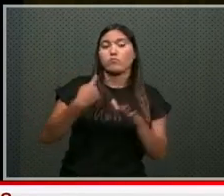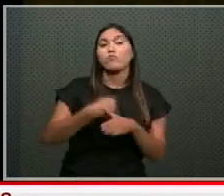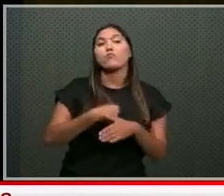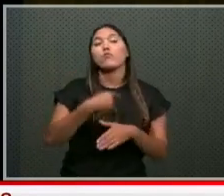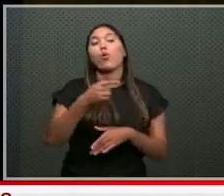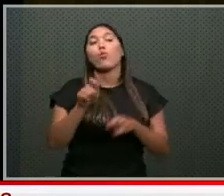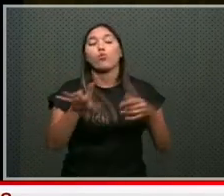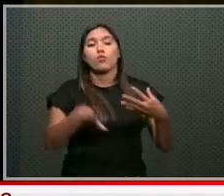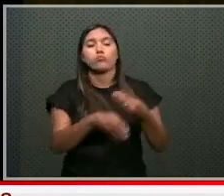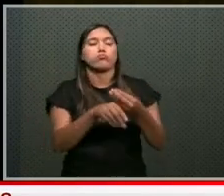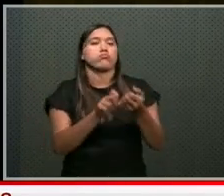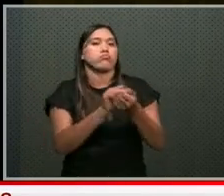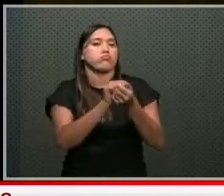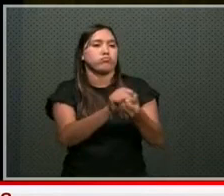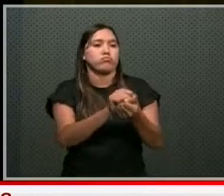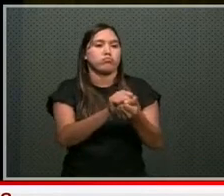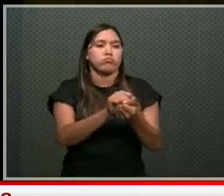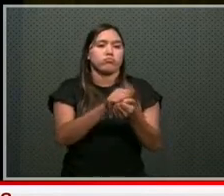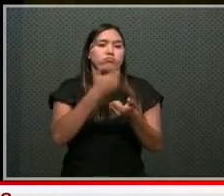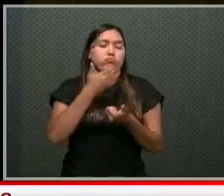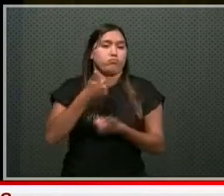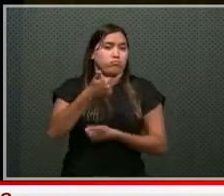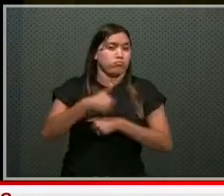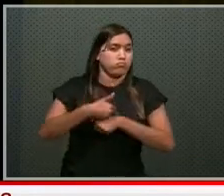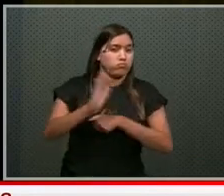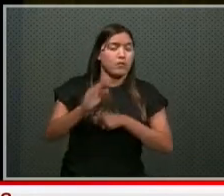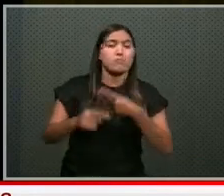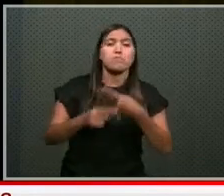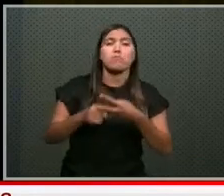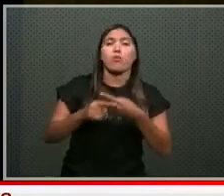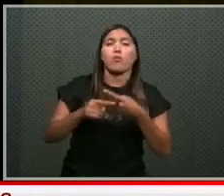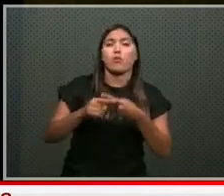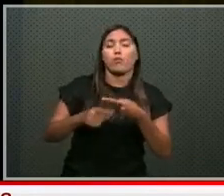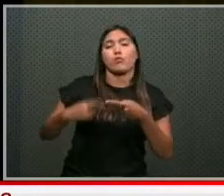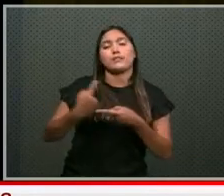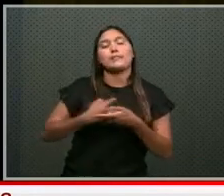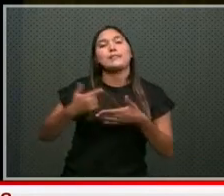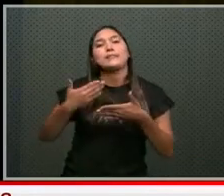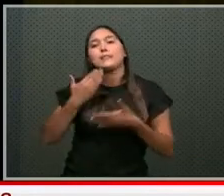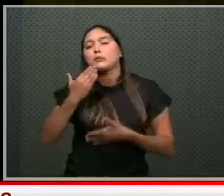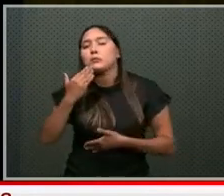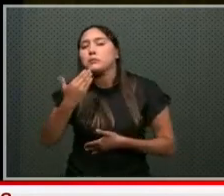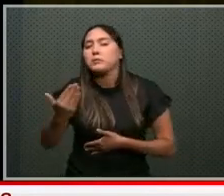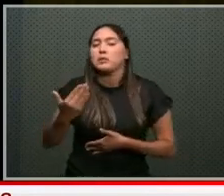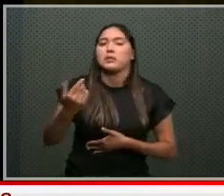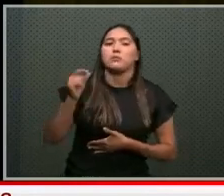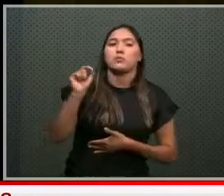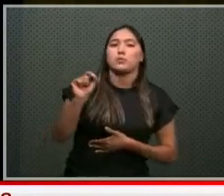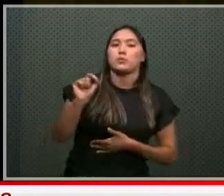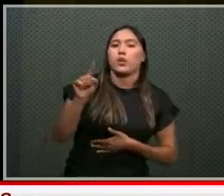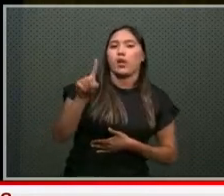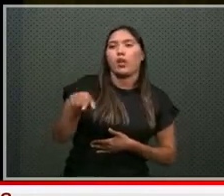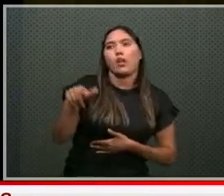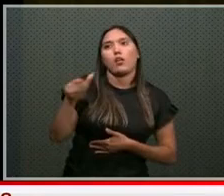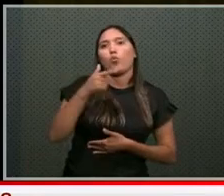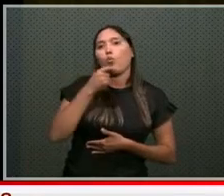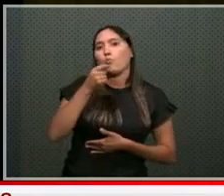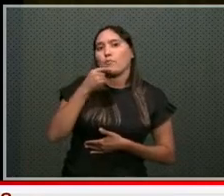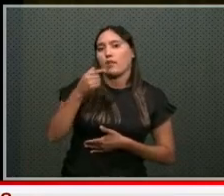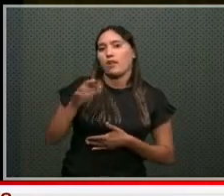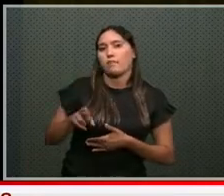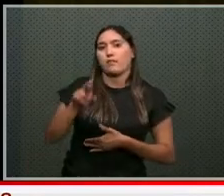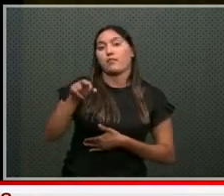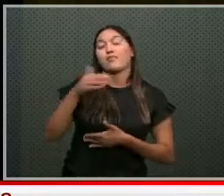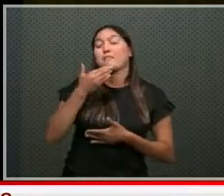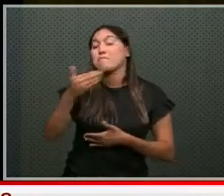de somarmos esses esforços para aprimorar mais porque quem tá rogando por isso na fala do representante da Fé foi muito clara né o